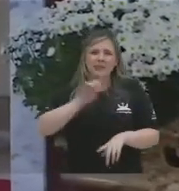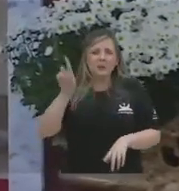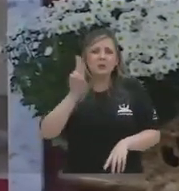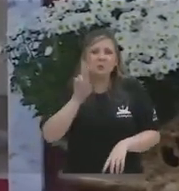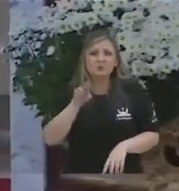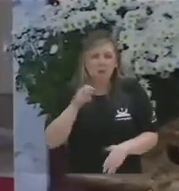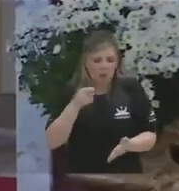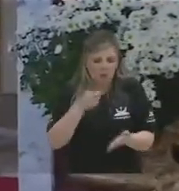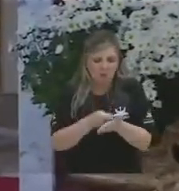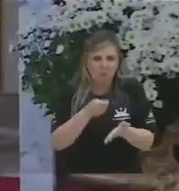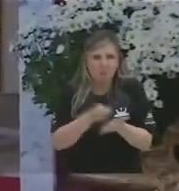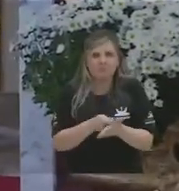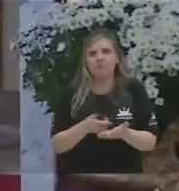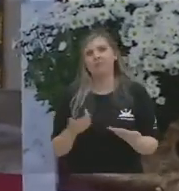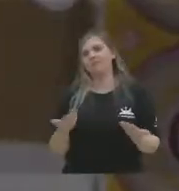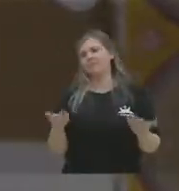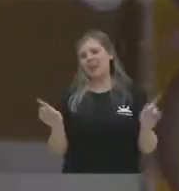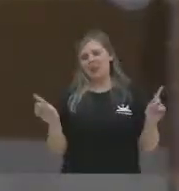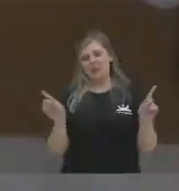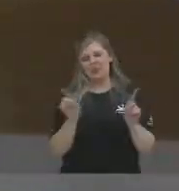castiga.